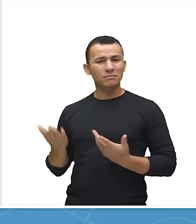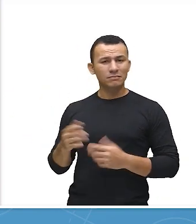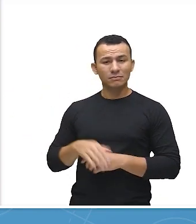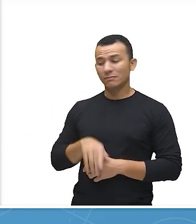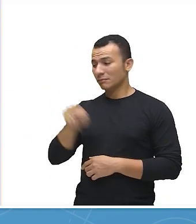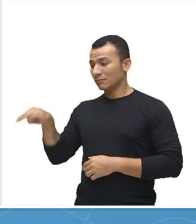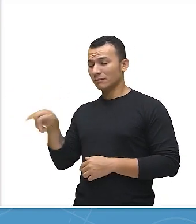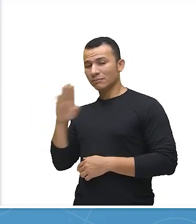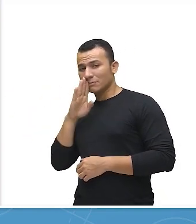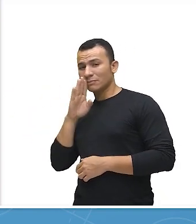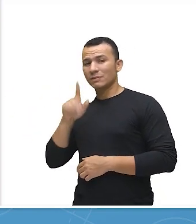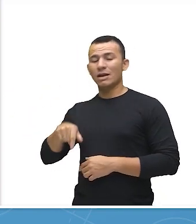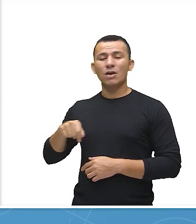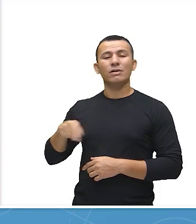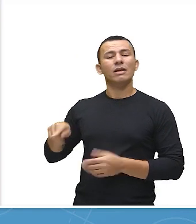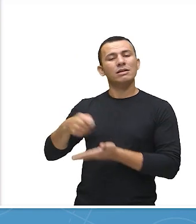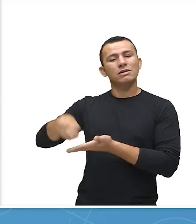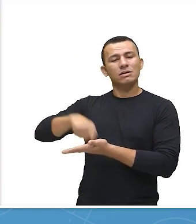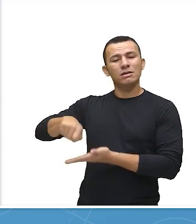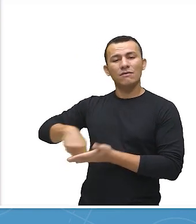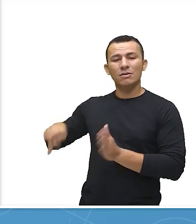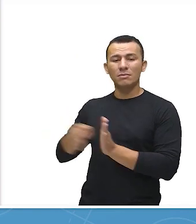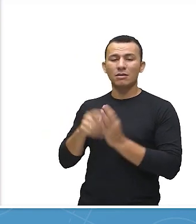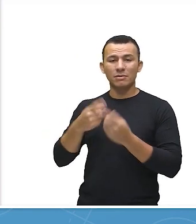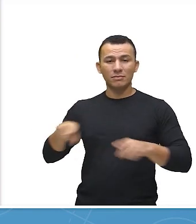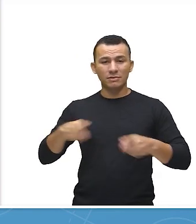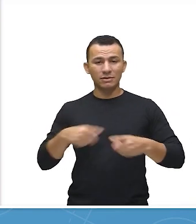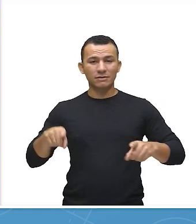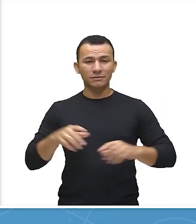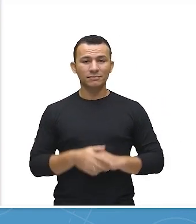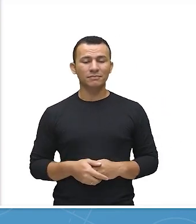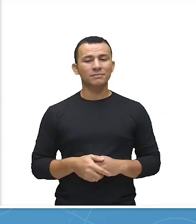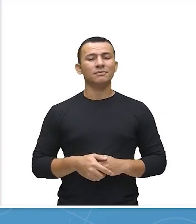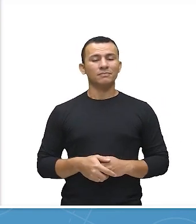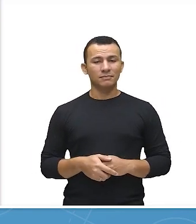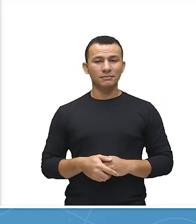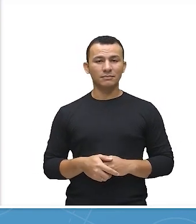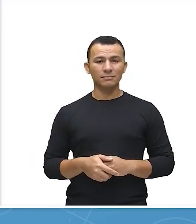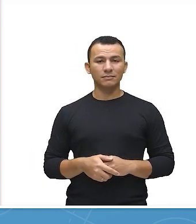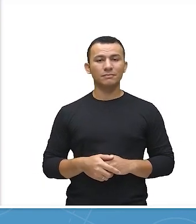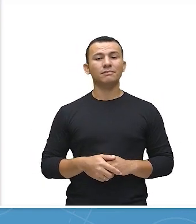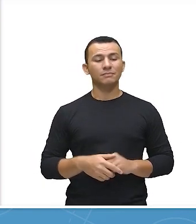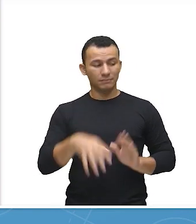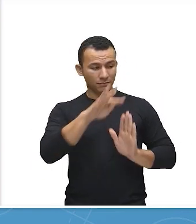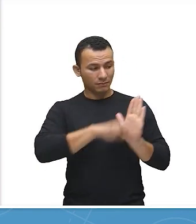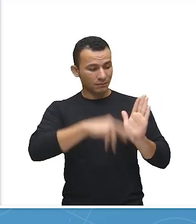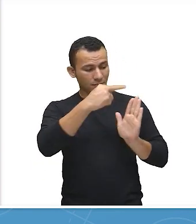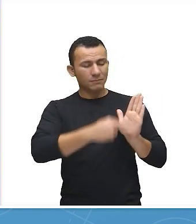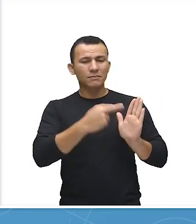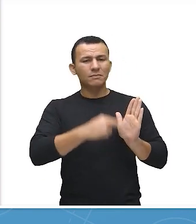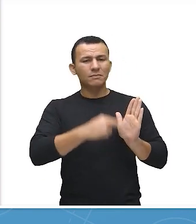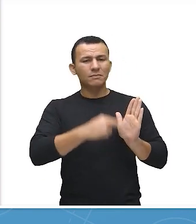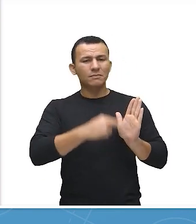um pio. Perguntou ao vendedor o preço do canário que cantava. O vendedor respondeu